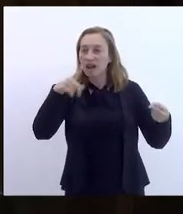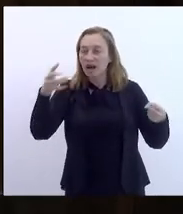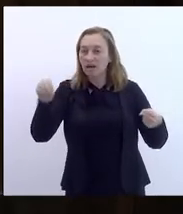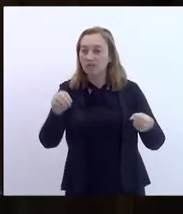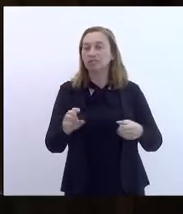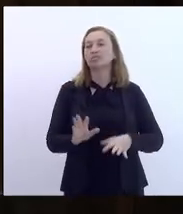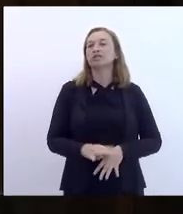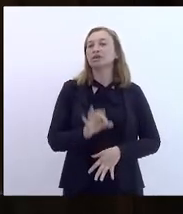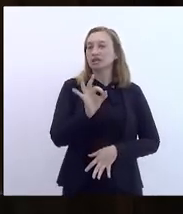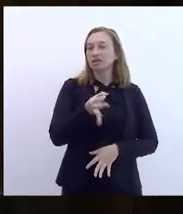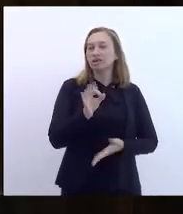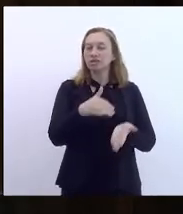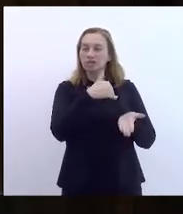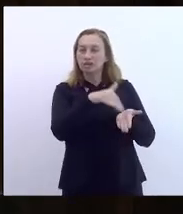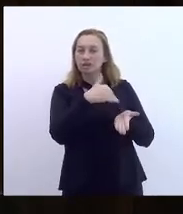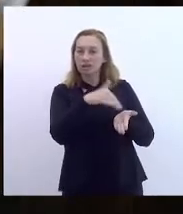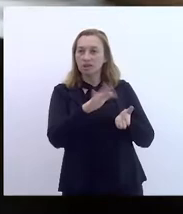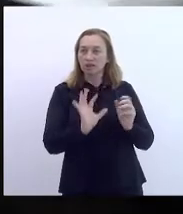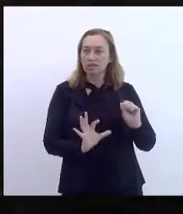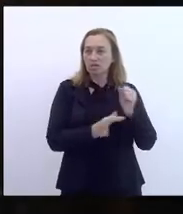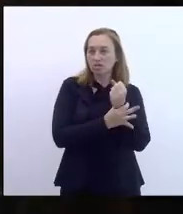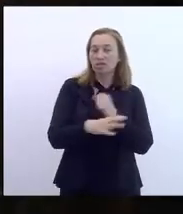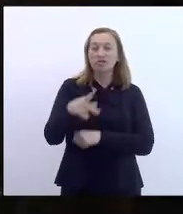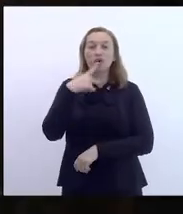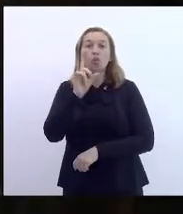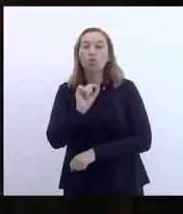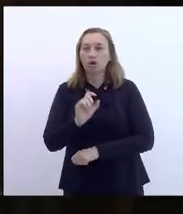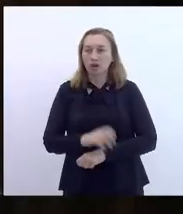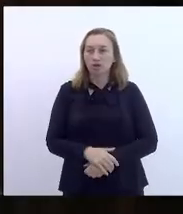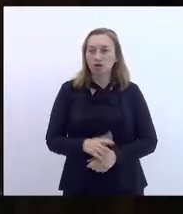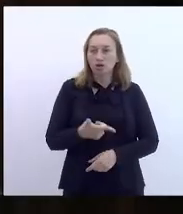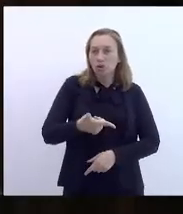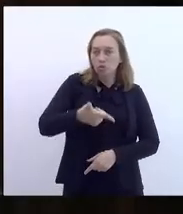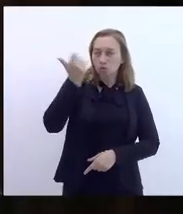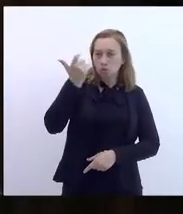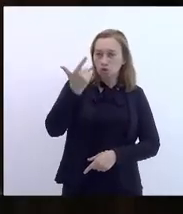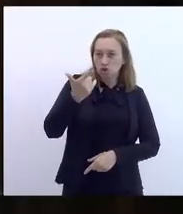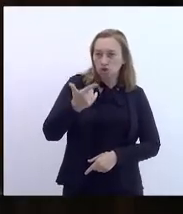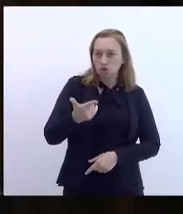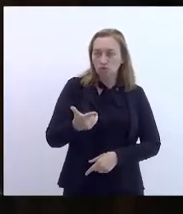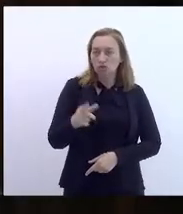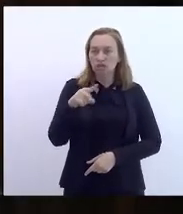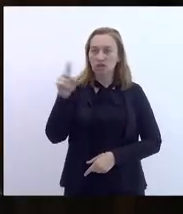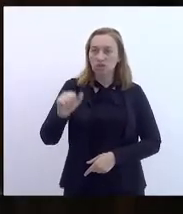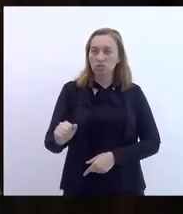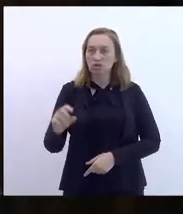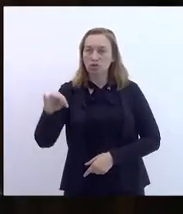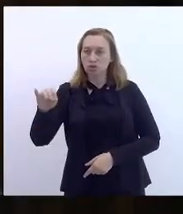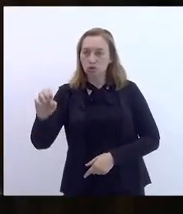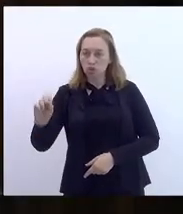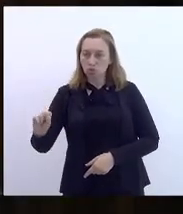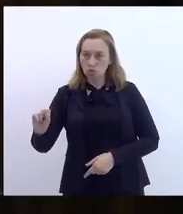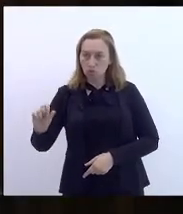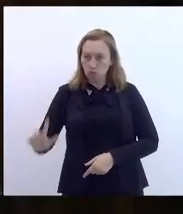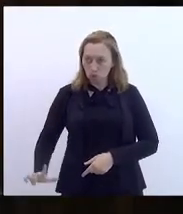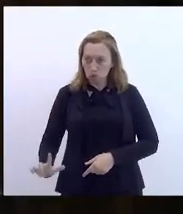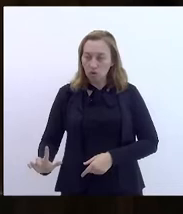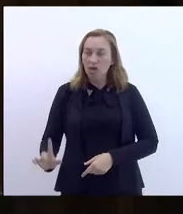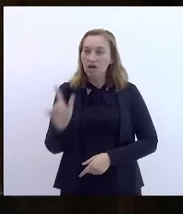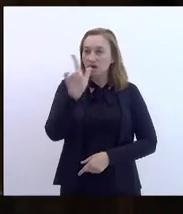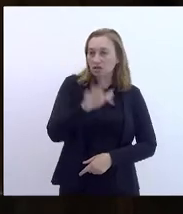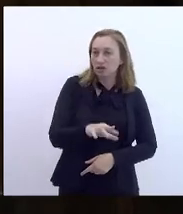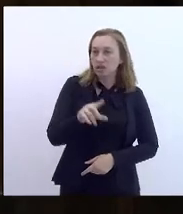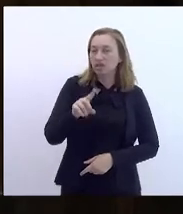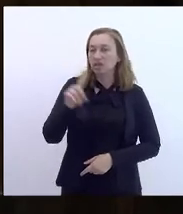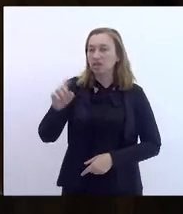secretário de segurança disse que um tiro dado na zona sul é diferente de um tiro dado